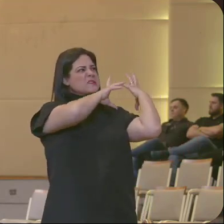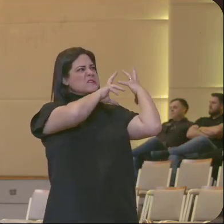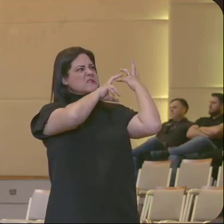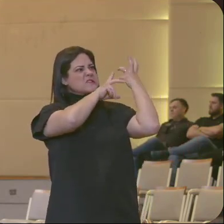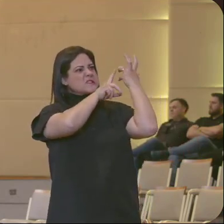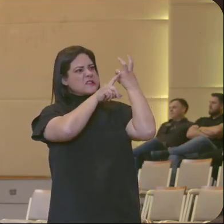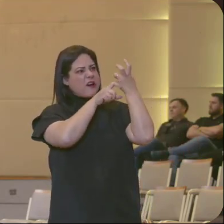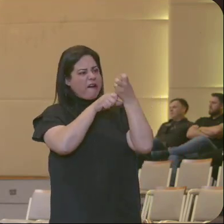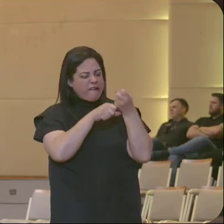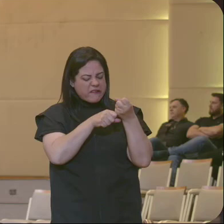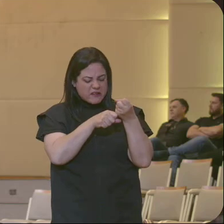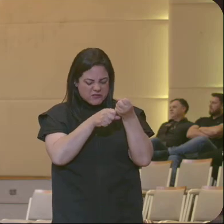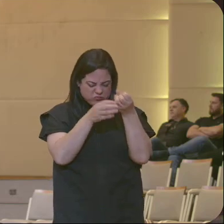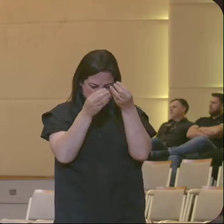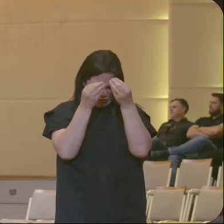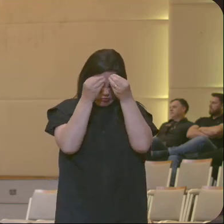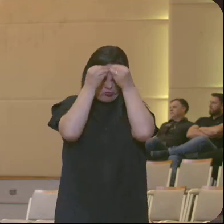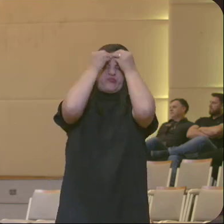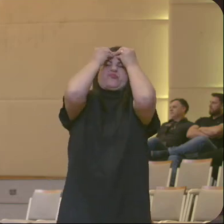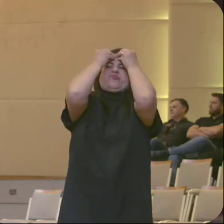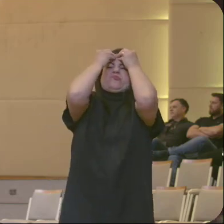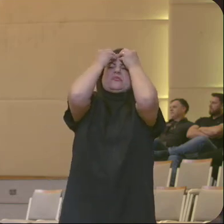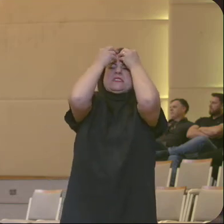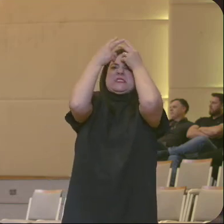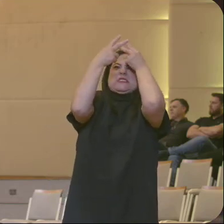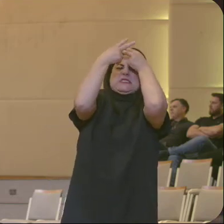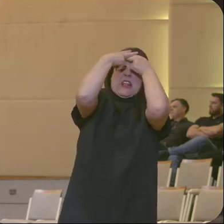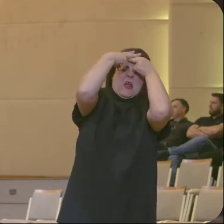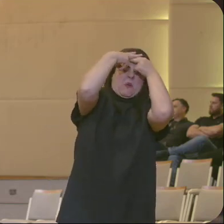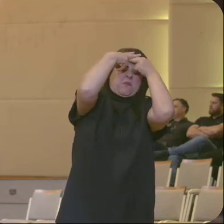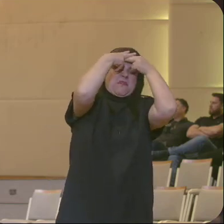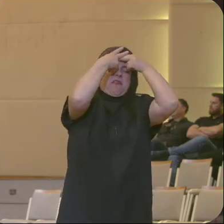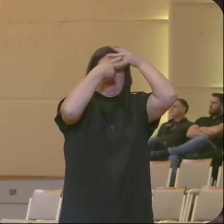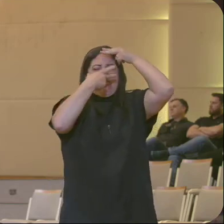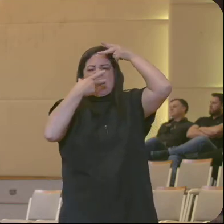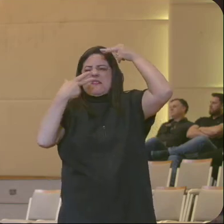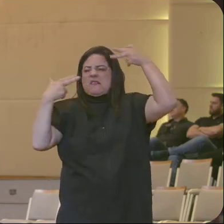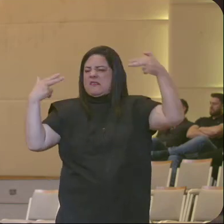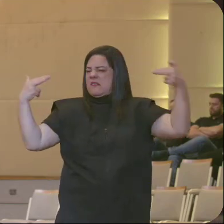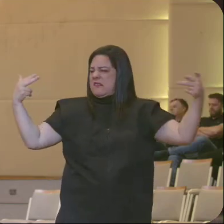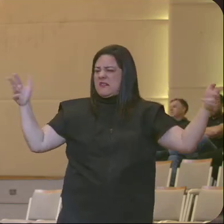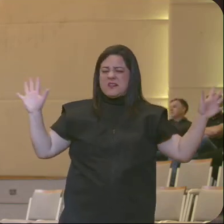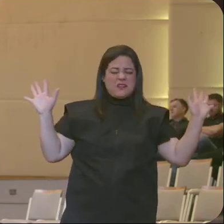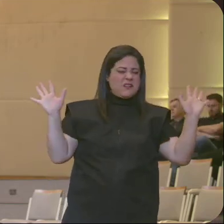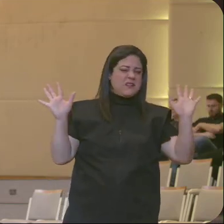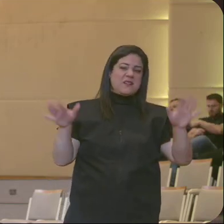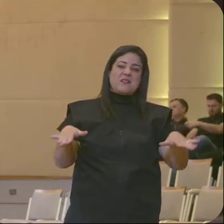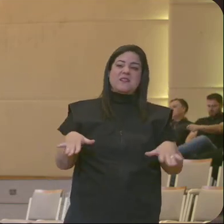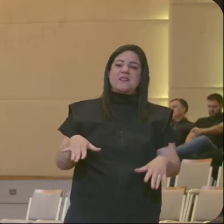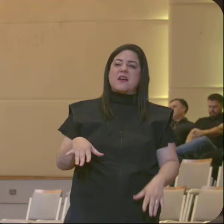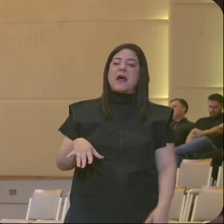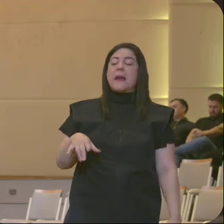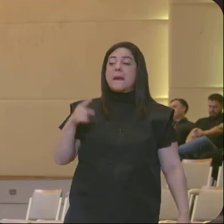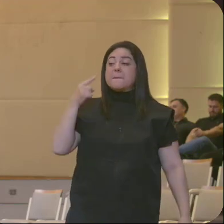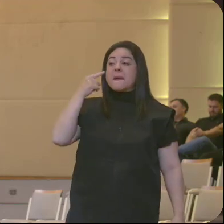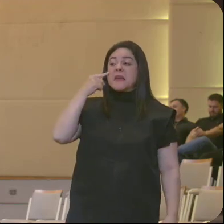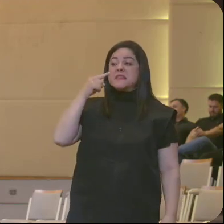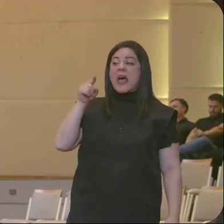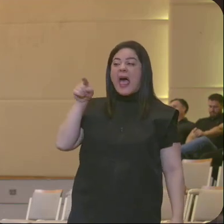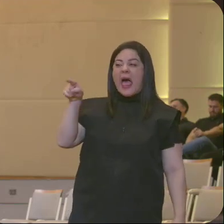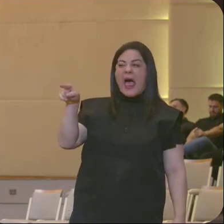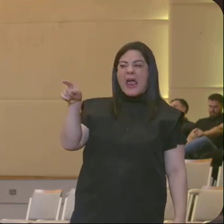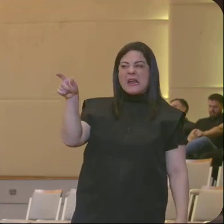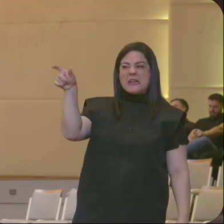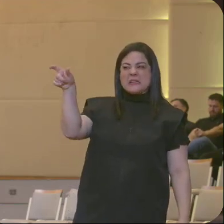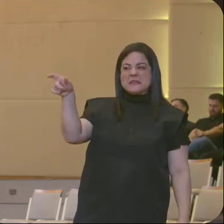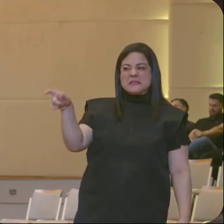quem nós usamos, muitas vezes, características do nosso paladar para falar sobre aquela pessoa. Aquela pessoa que